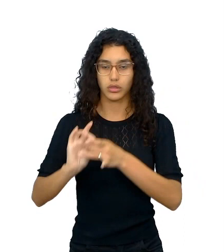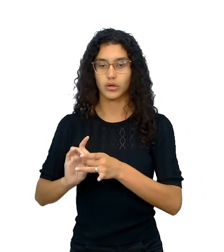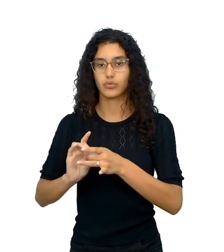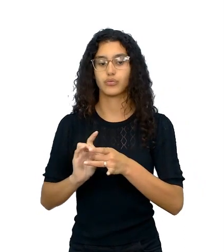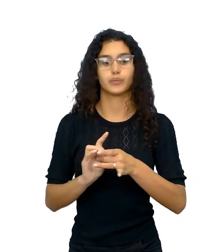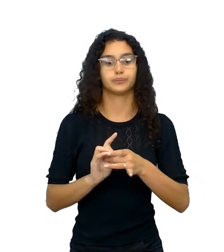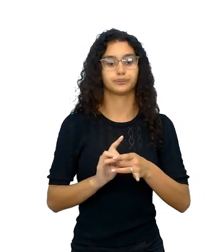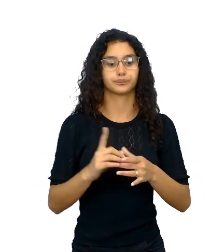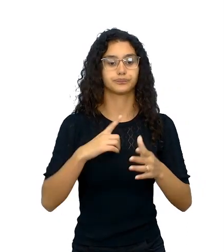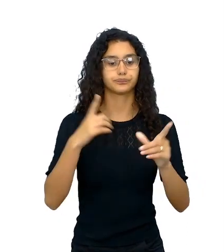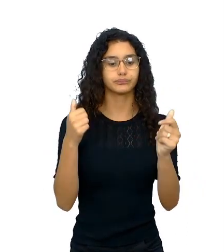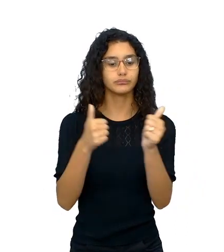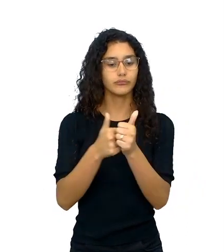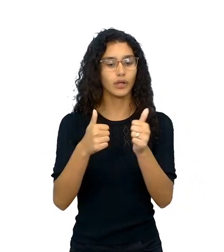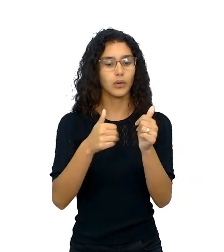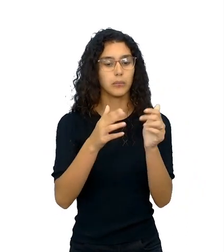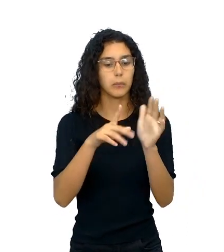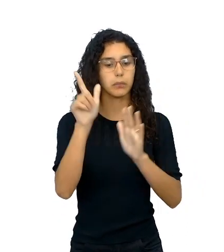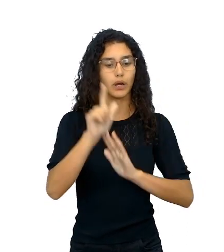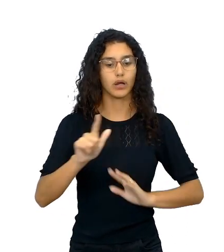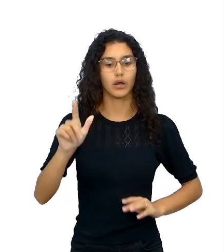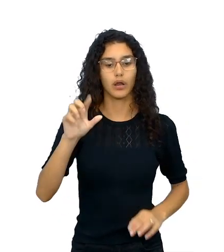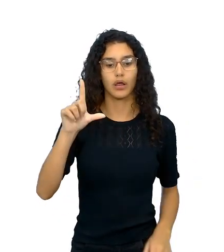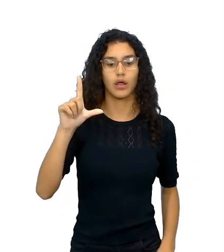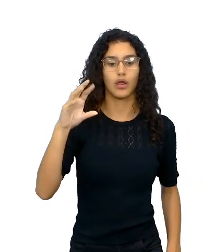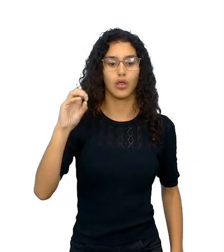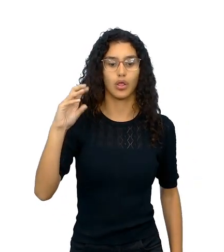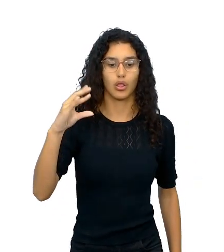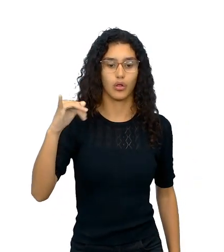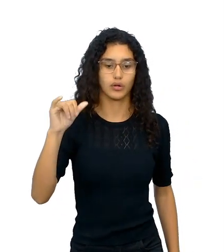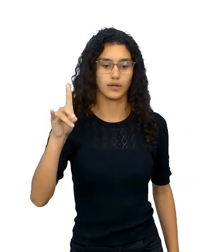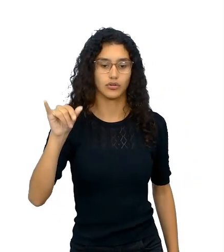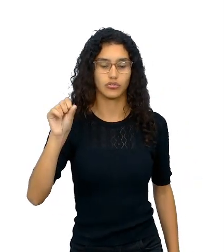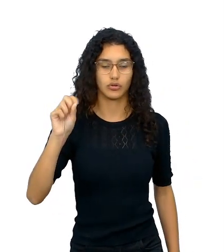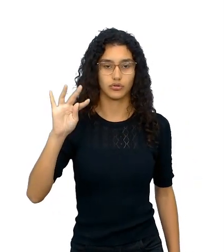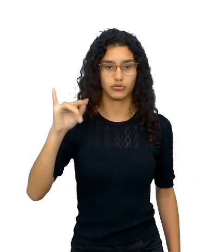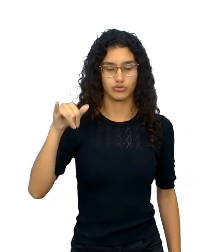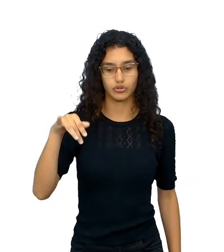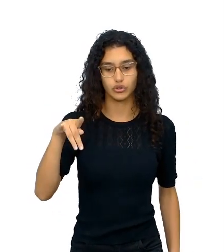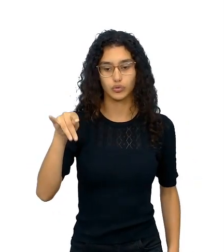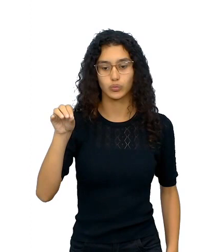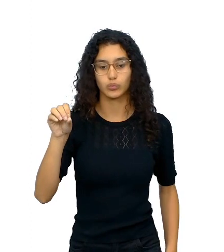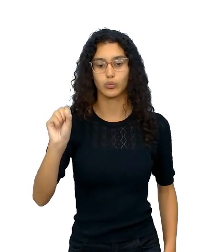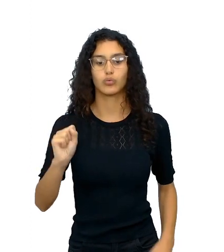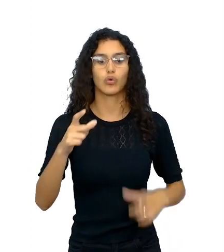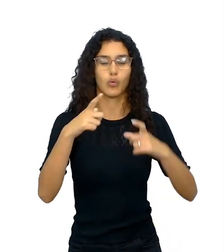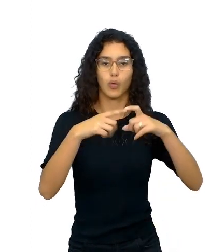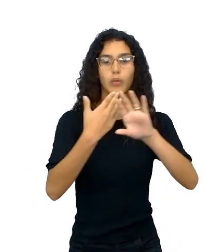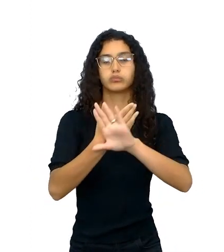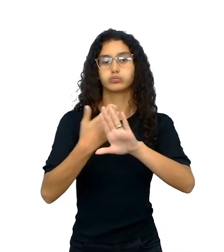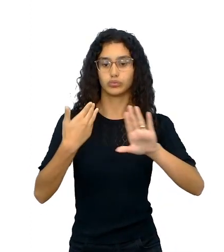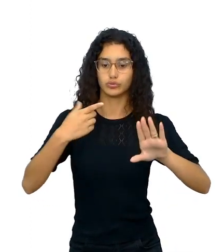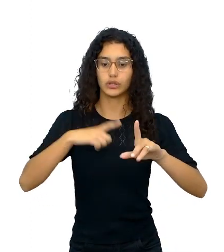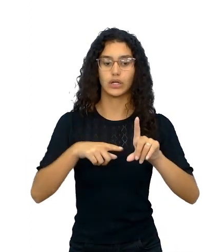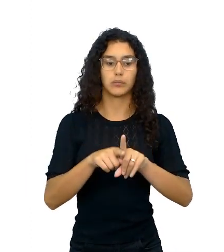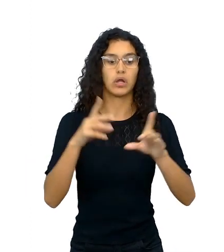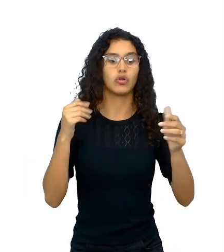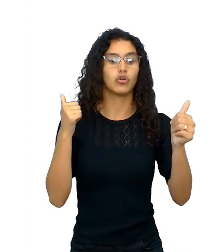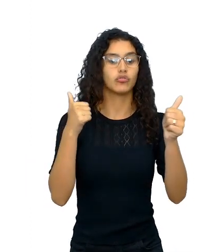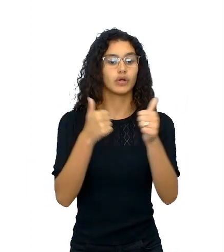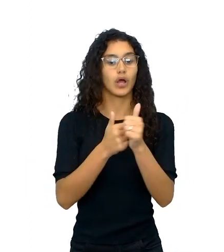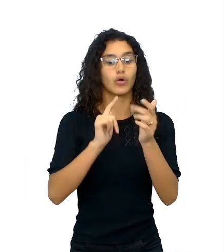de produção, aproximar as produções literárias do lote distinto, esse lote, né, do local distinto, né?